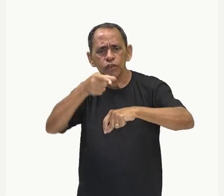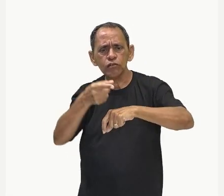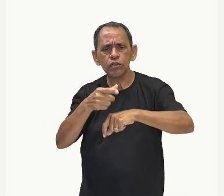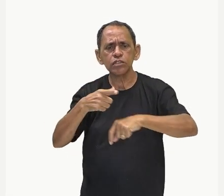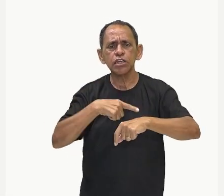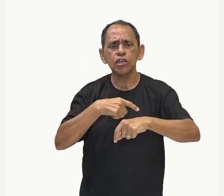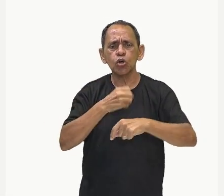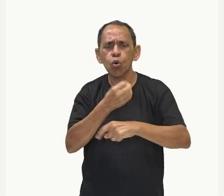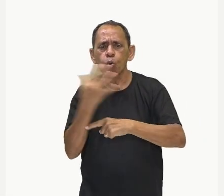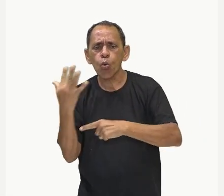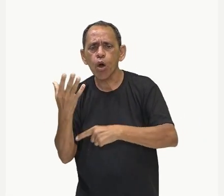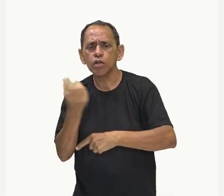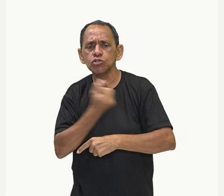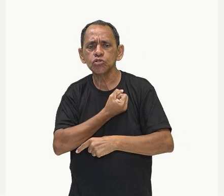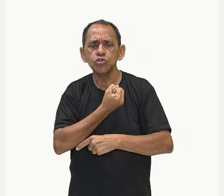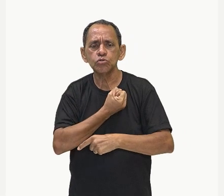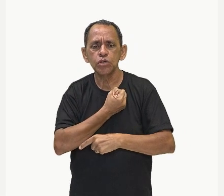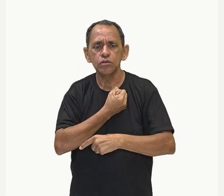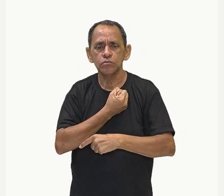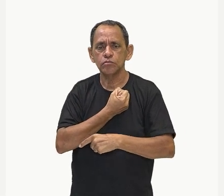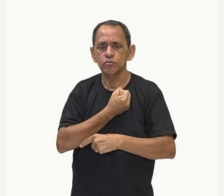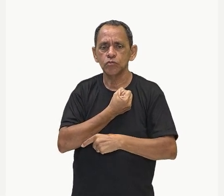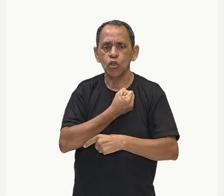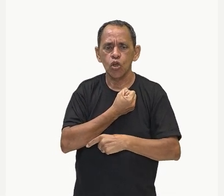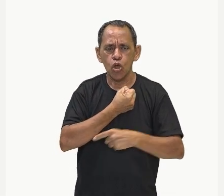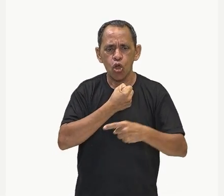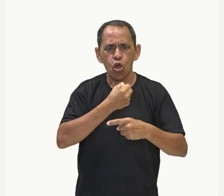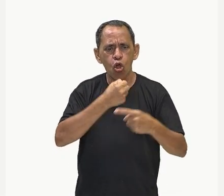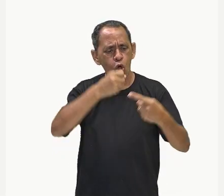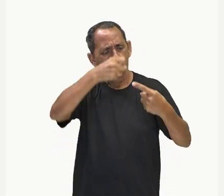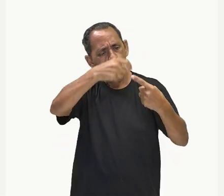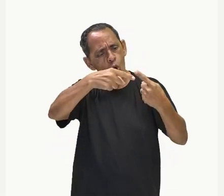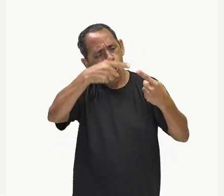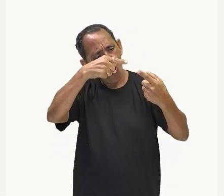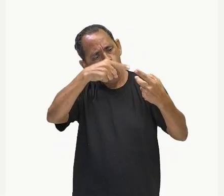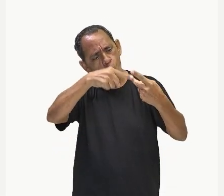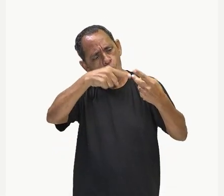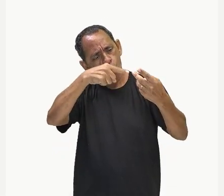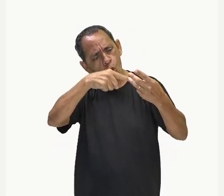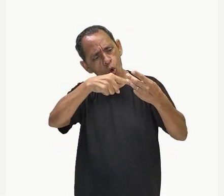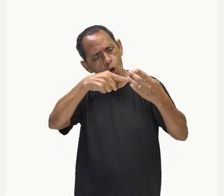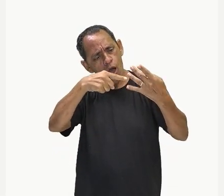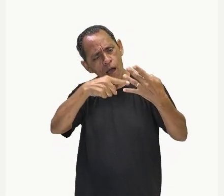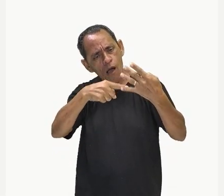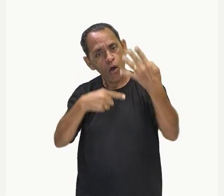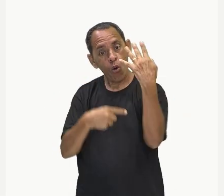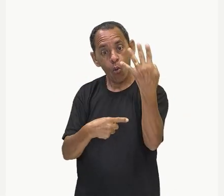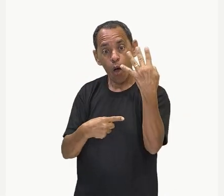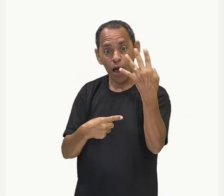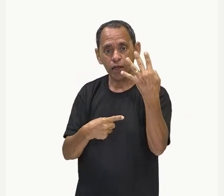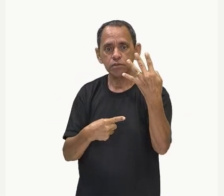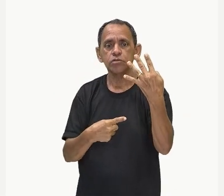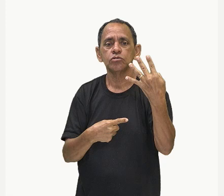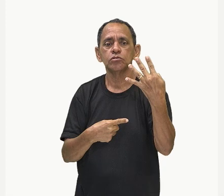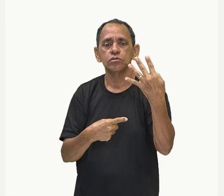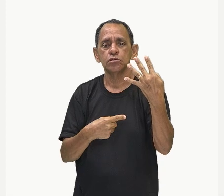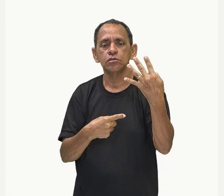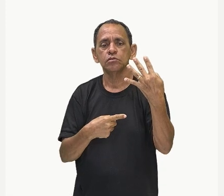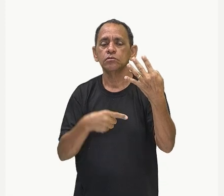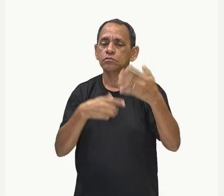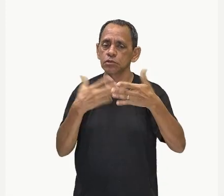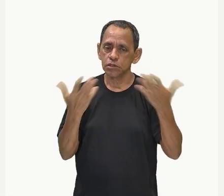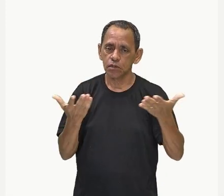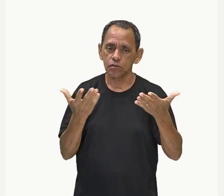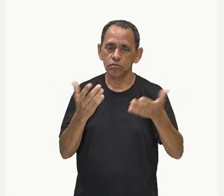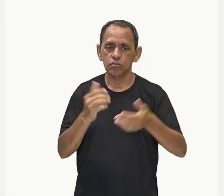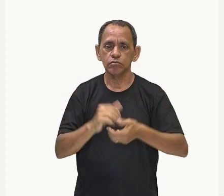1, 2, 3, 4. Certo? Ó, eu tenho o 0, eu tenho